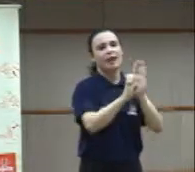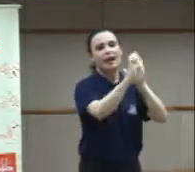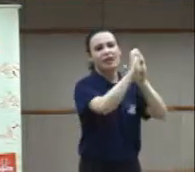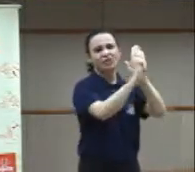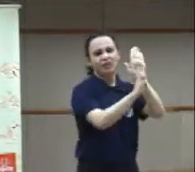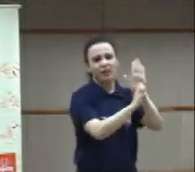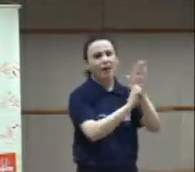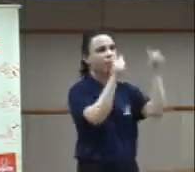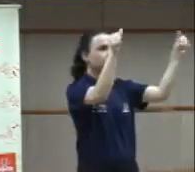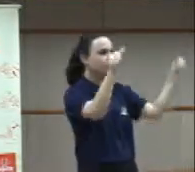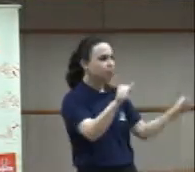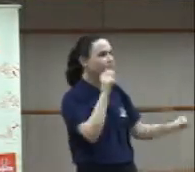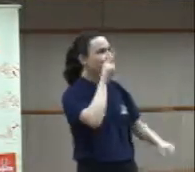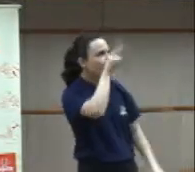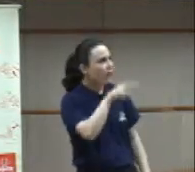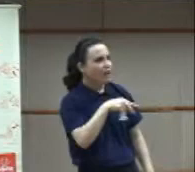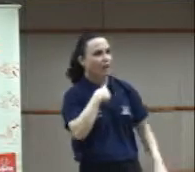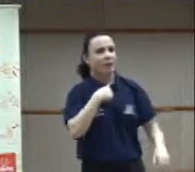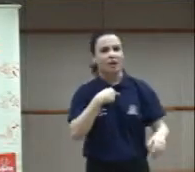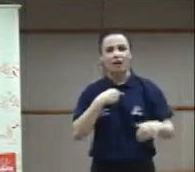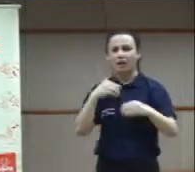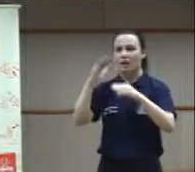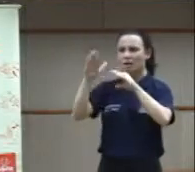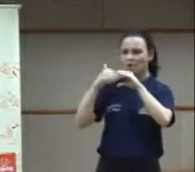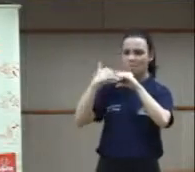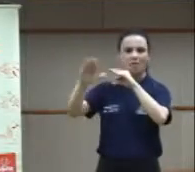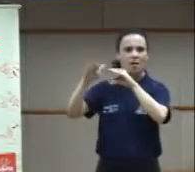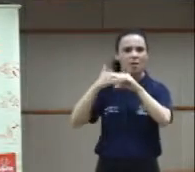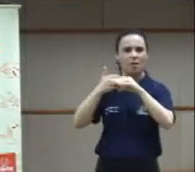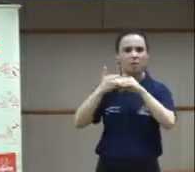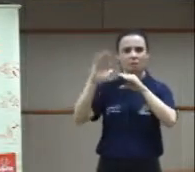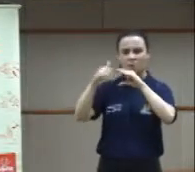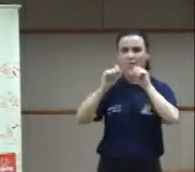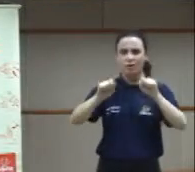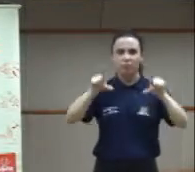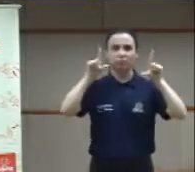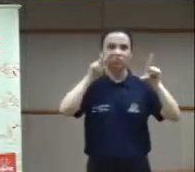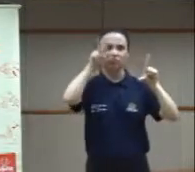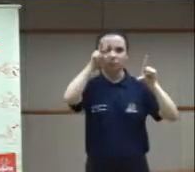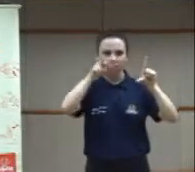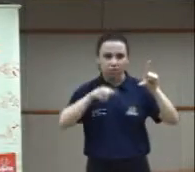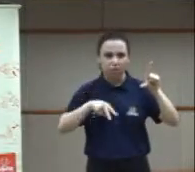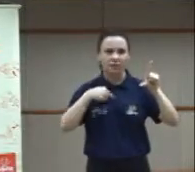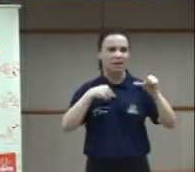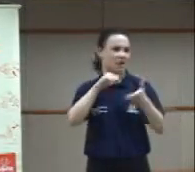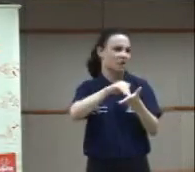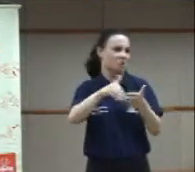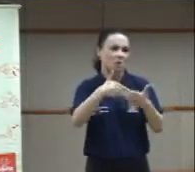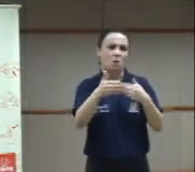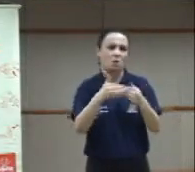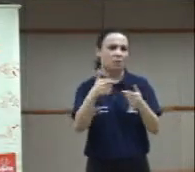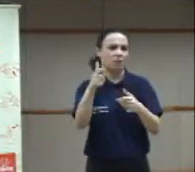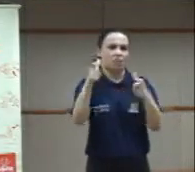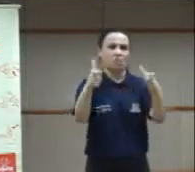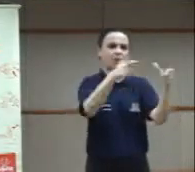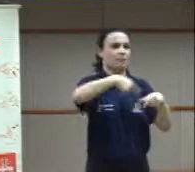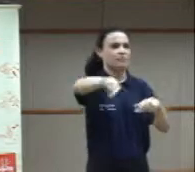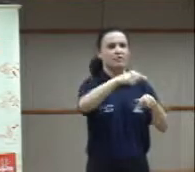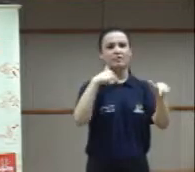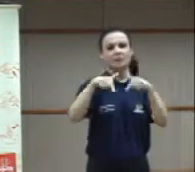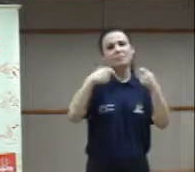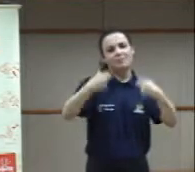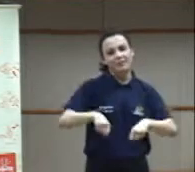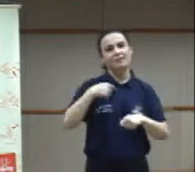receber e-mails. Então, ele também tem que dar conta da língua portuguesa escrita e conseguir interpretar. Por isso,